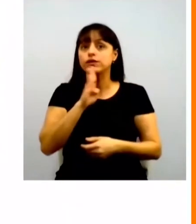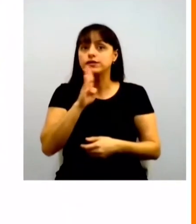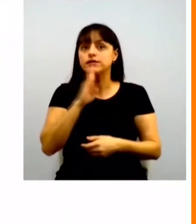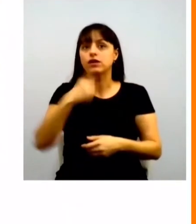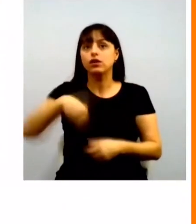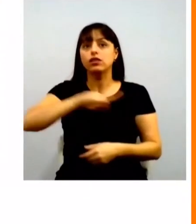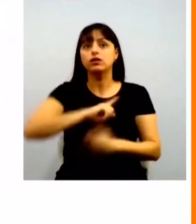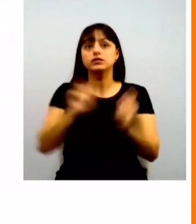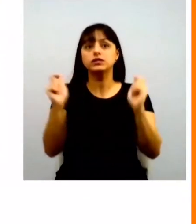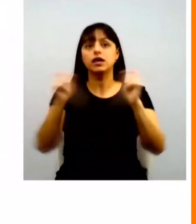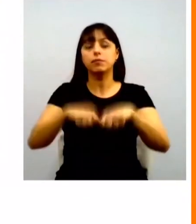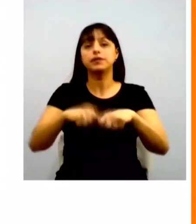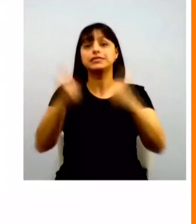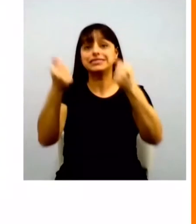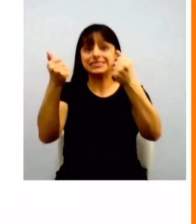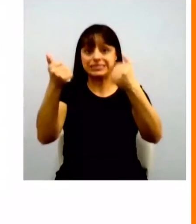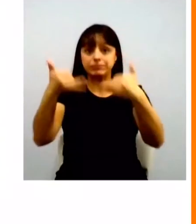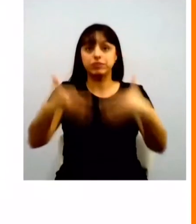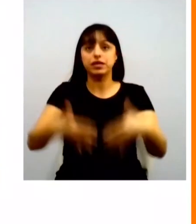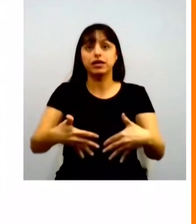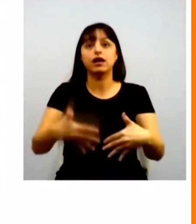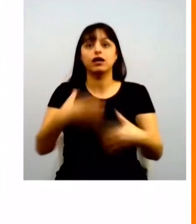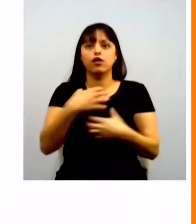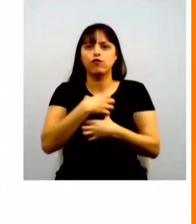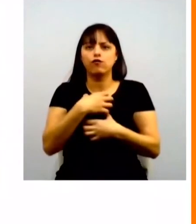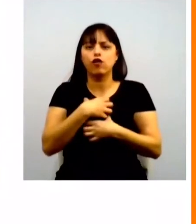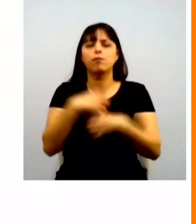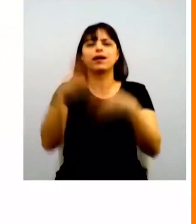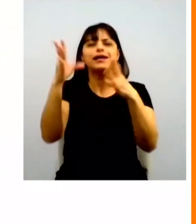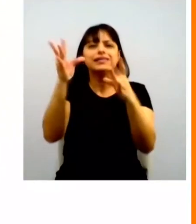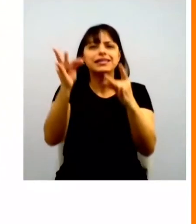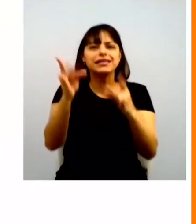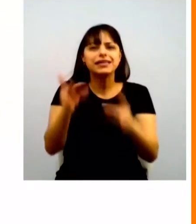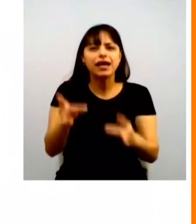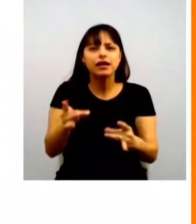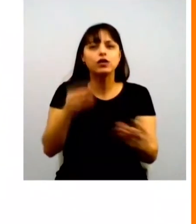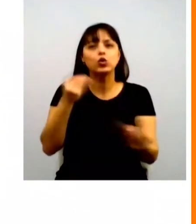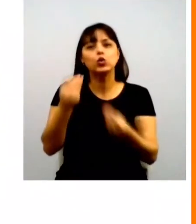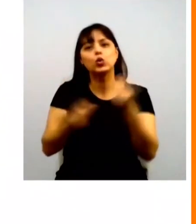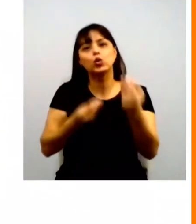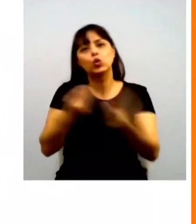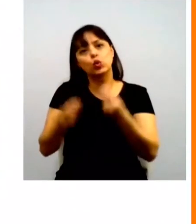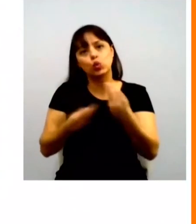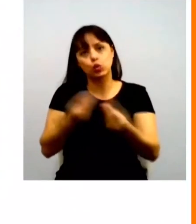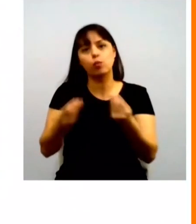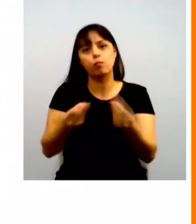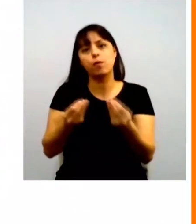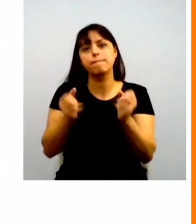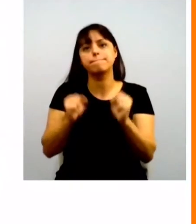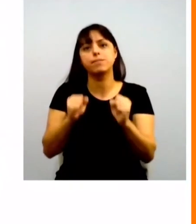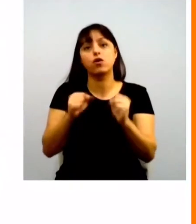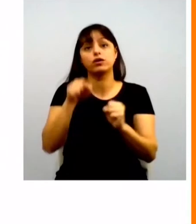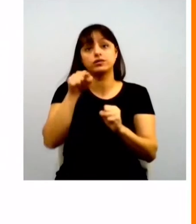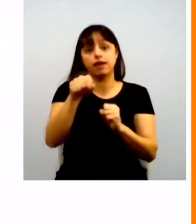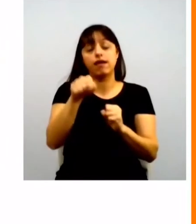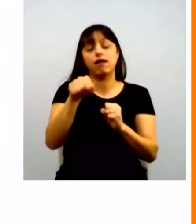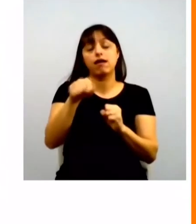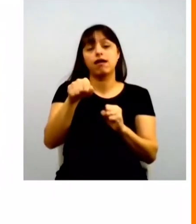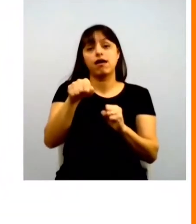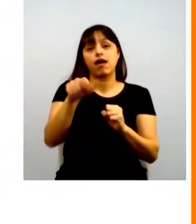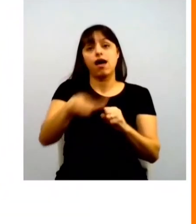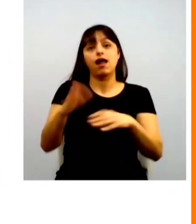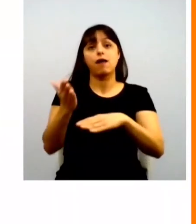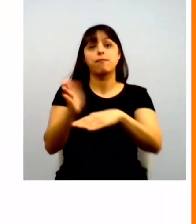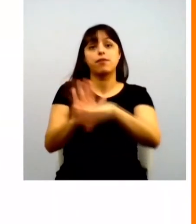de forma detallada como tem que ser esta parte da cultura. A